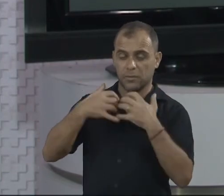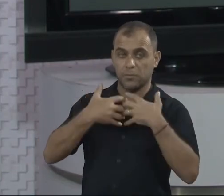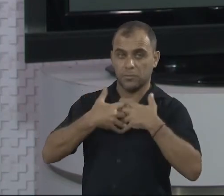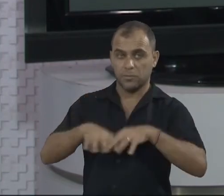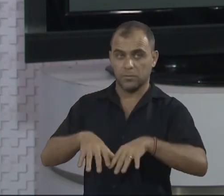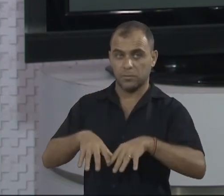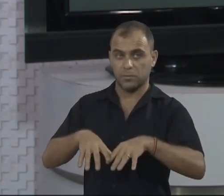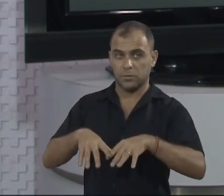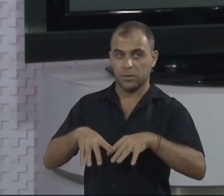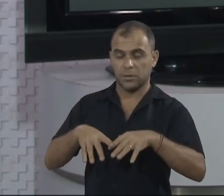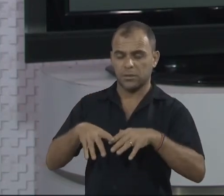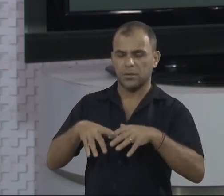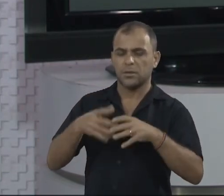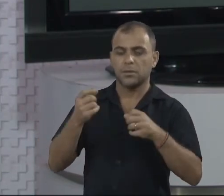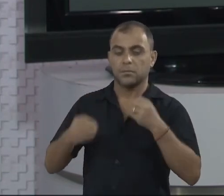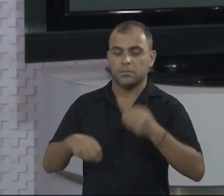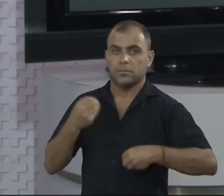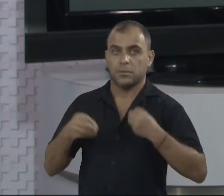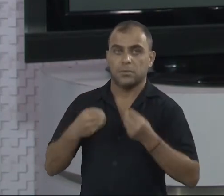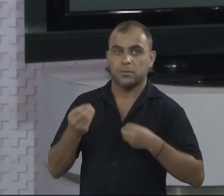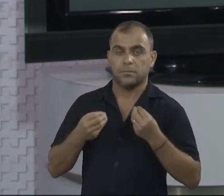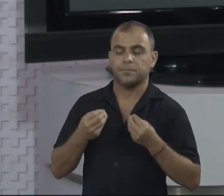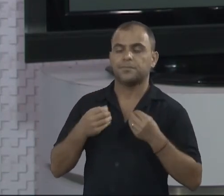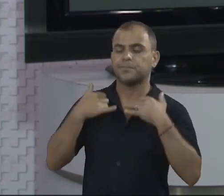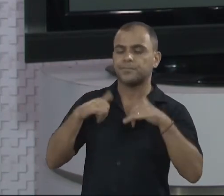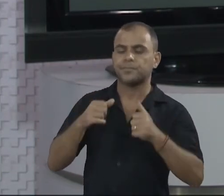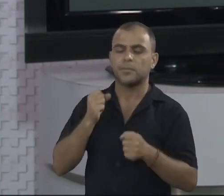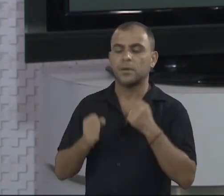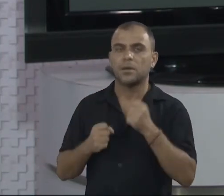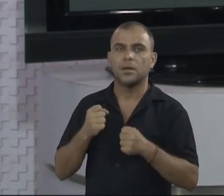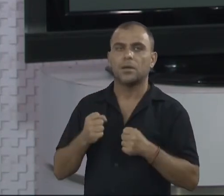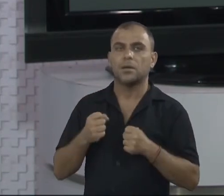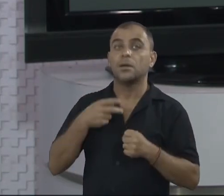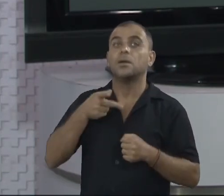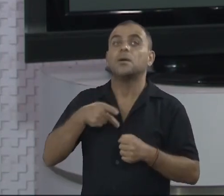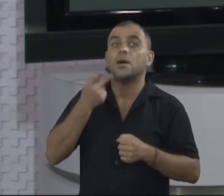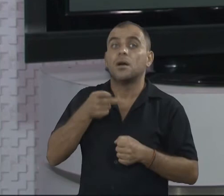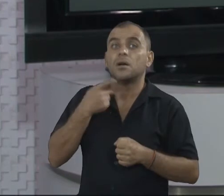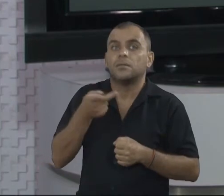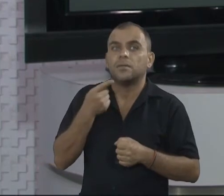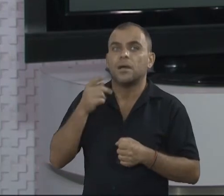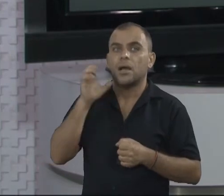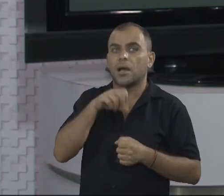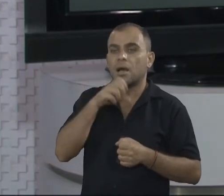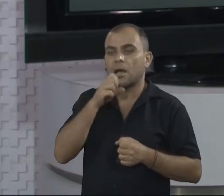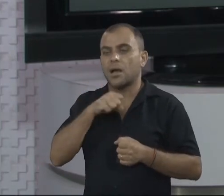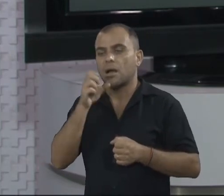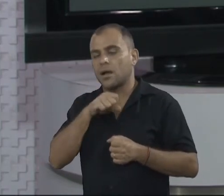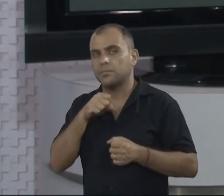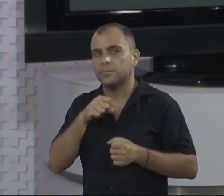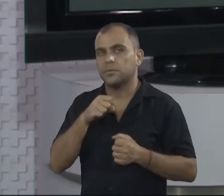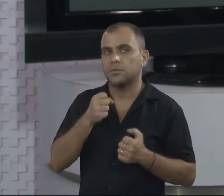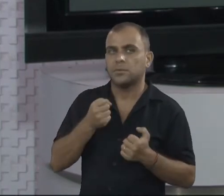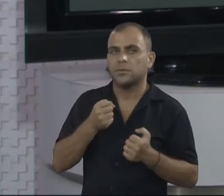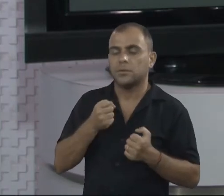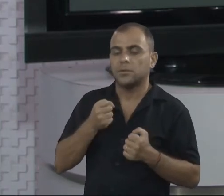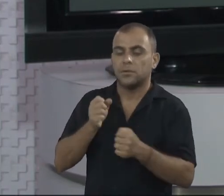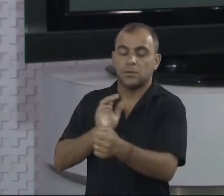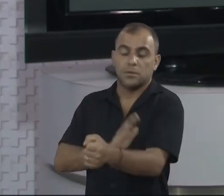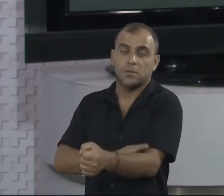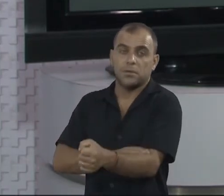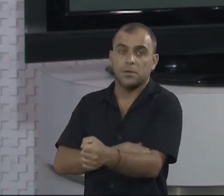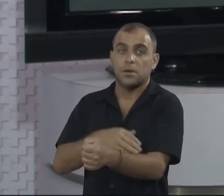muito estado, né, com muita energia. Vai falar muito rápido também, vai aumentar a pressão e a